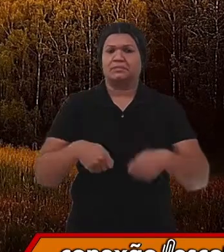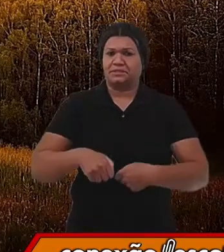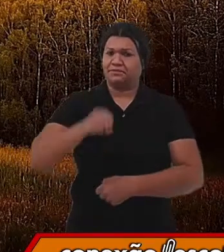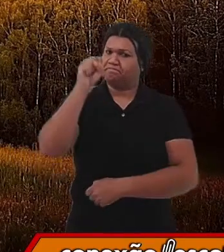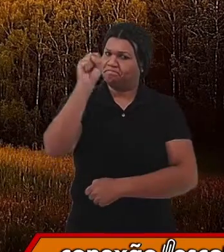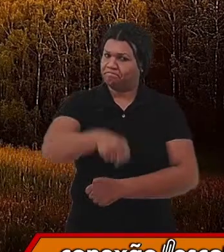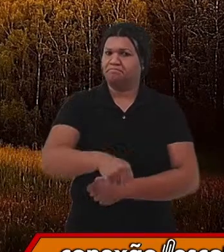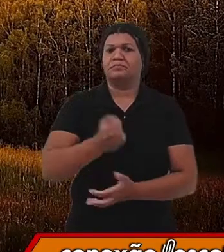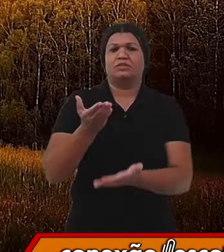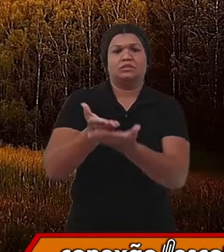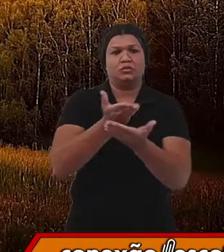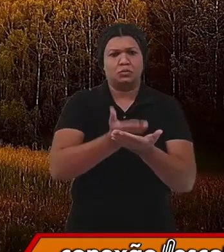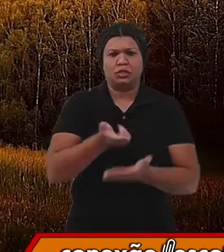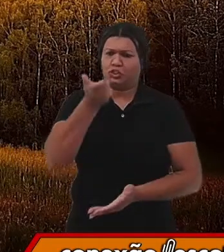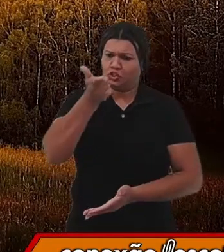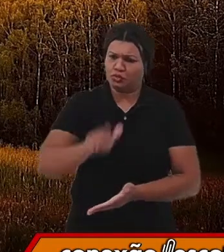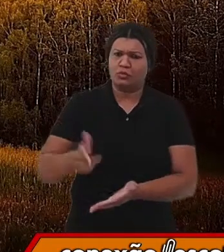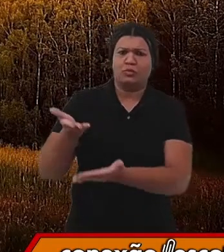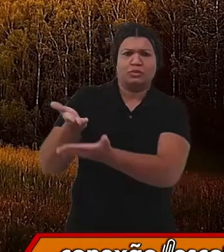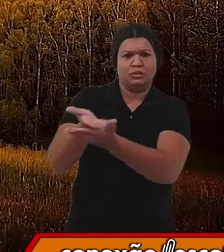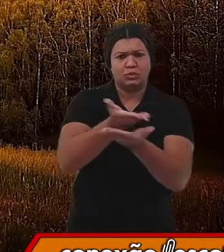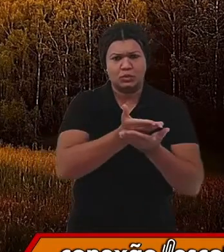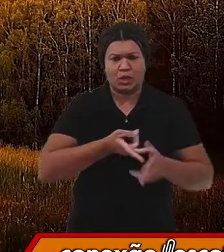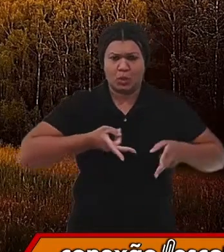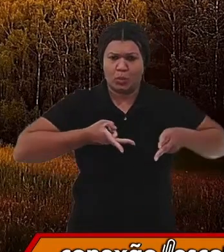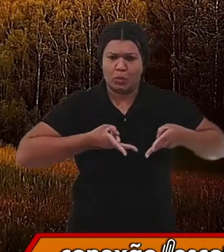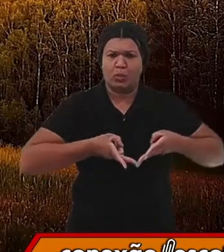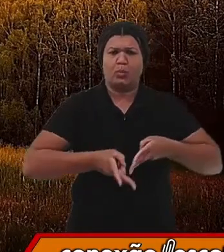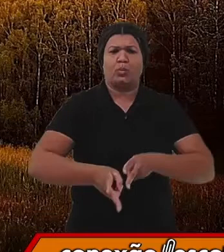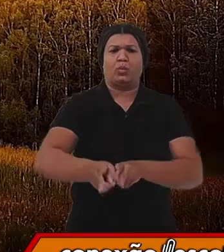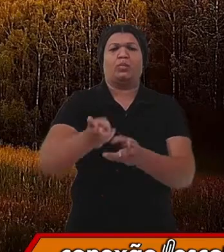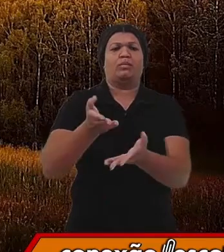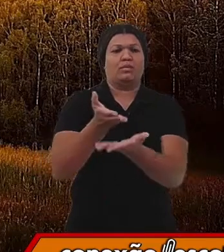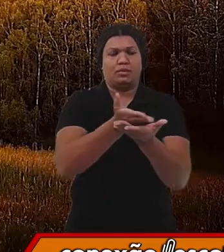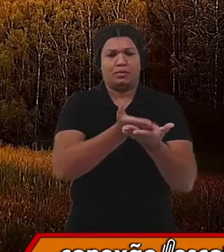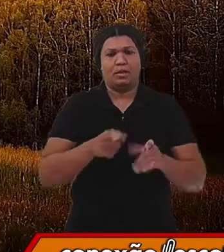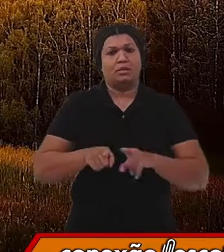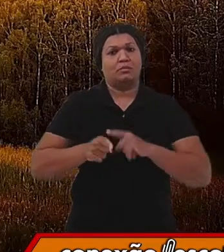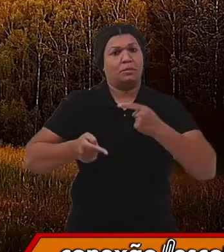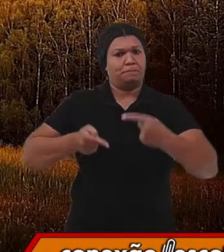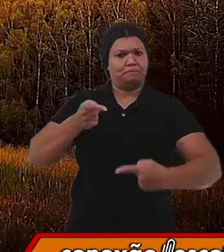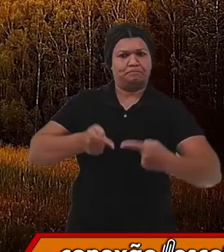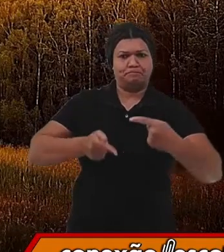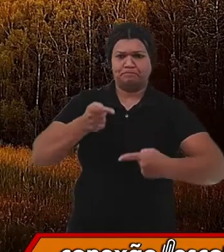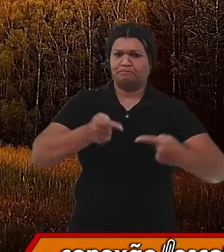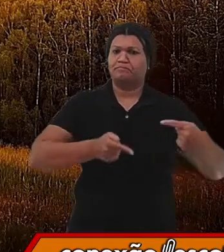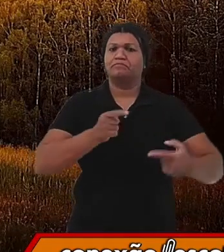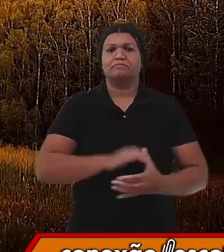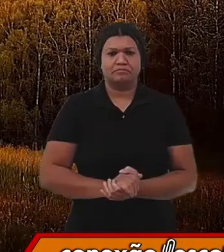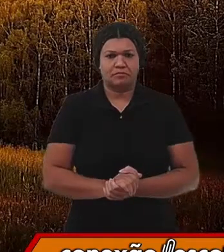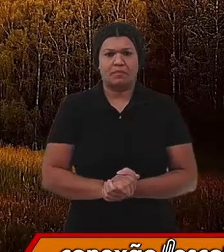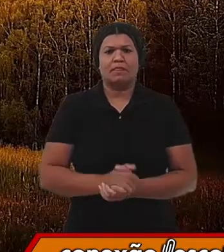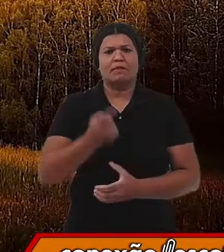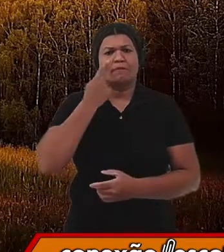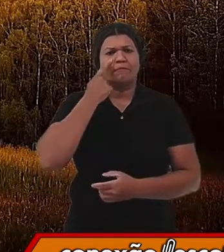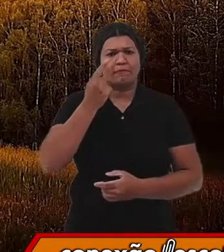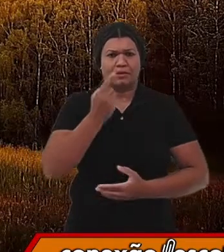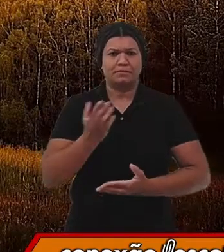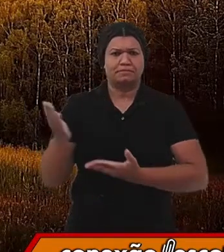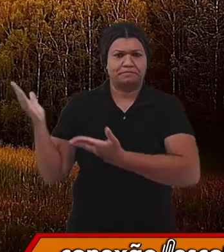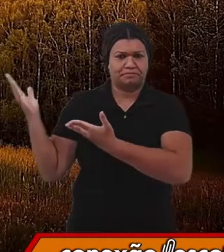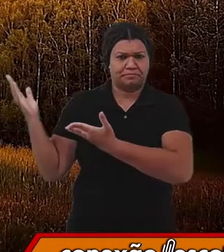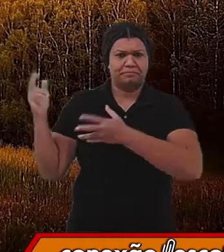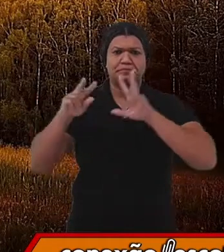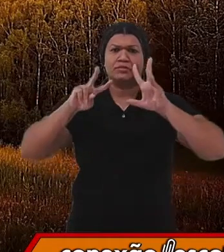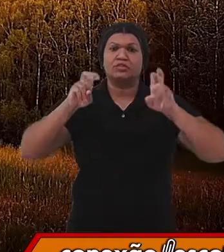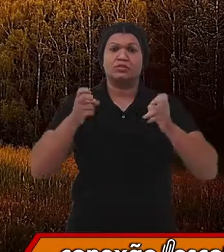estudar, reestudar e continuar estudando e debatendo. Observem o título da aula de hoje.